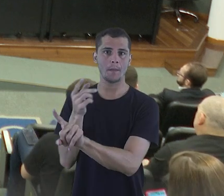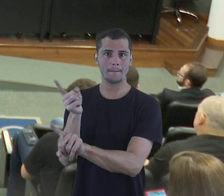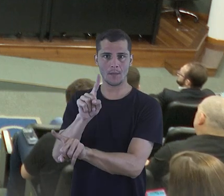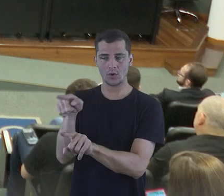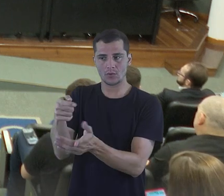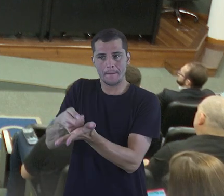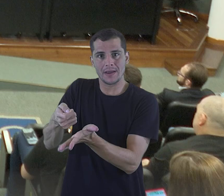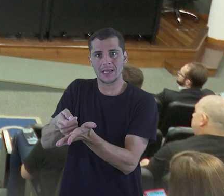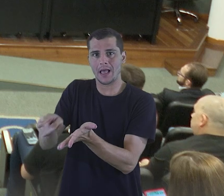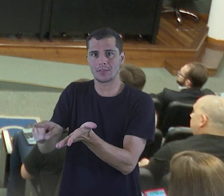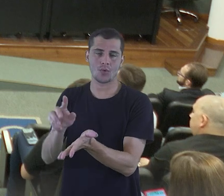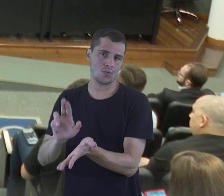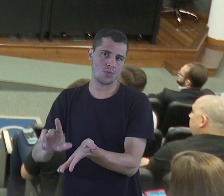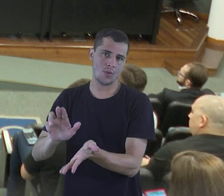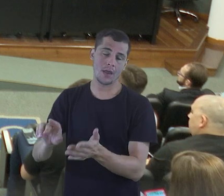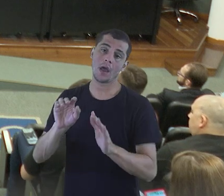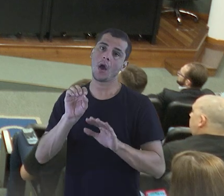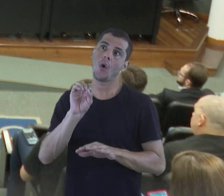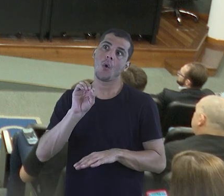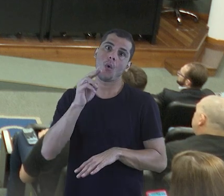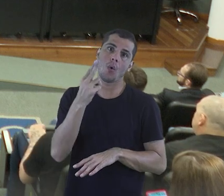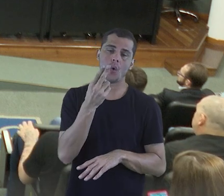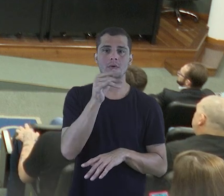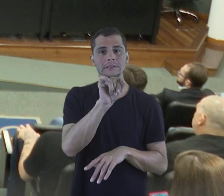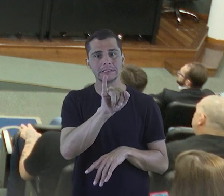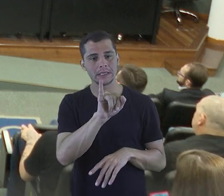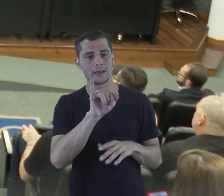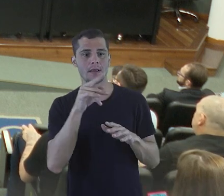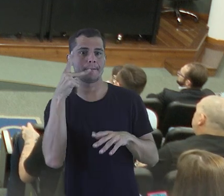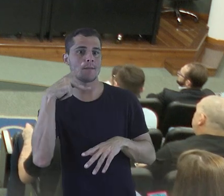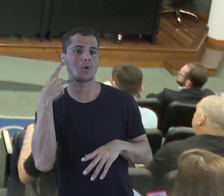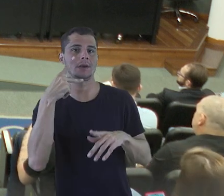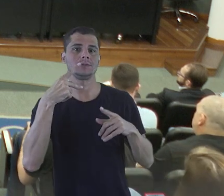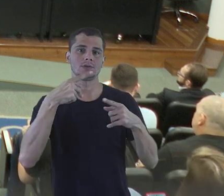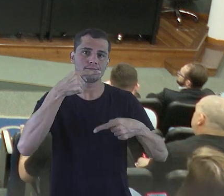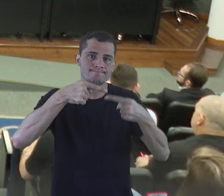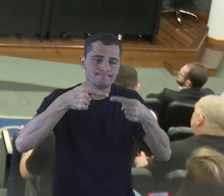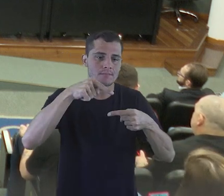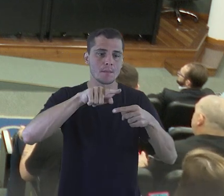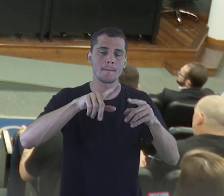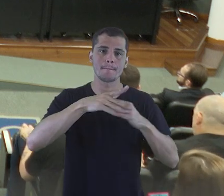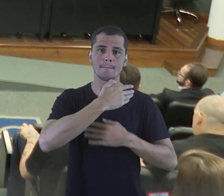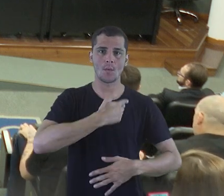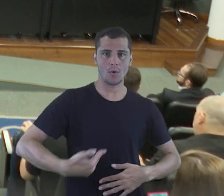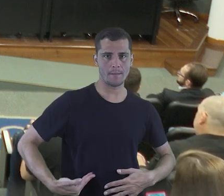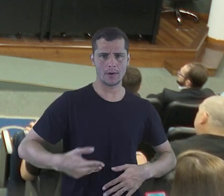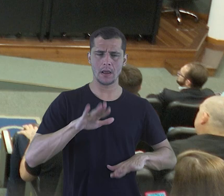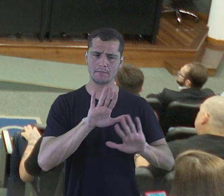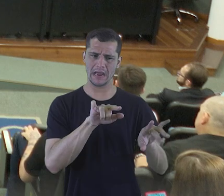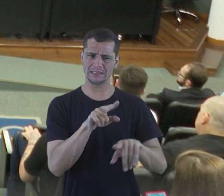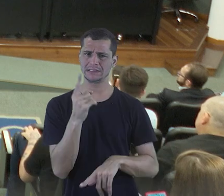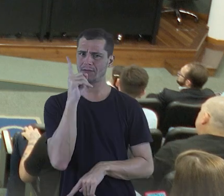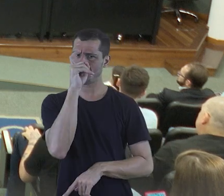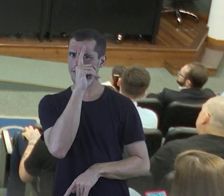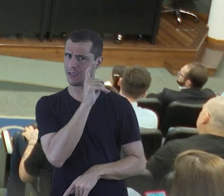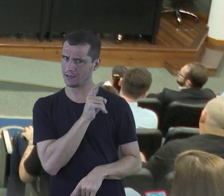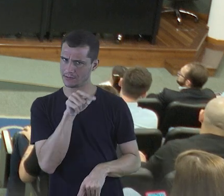obrigatória no cadastro a não ser que haja uma política pública outra base legal acho difícil